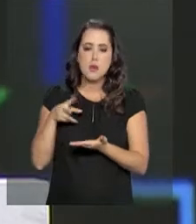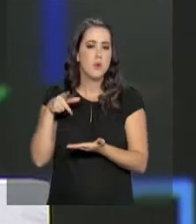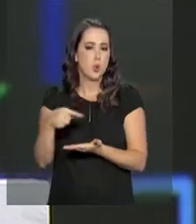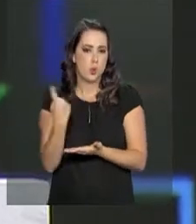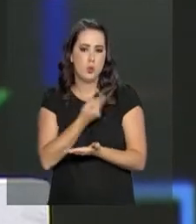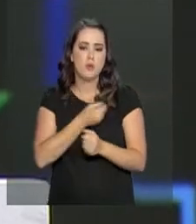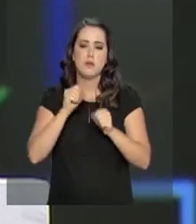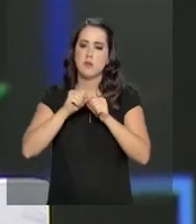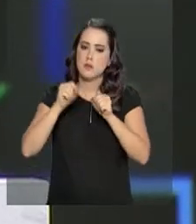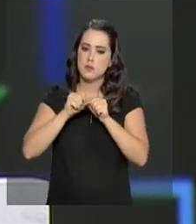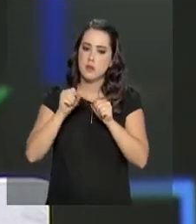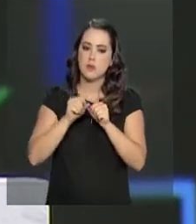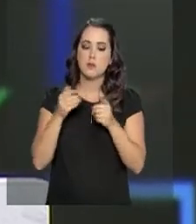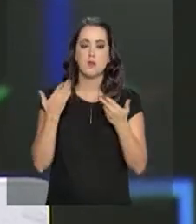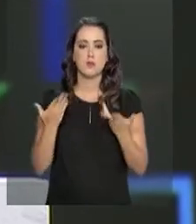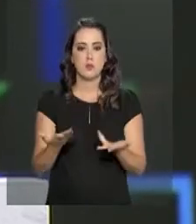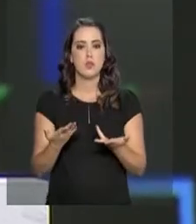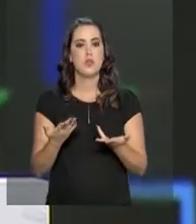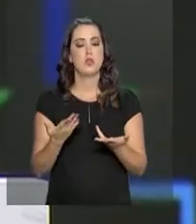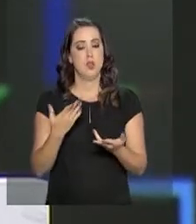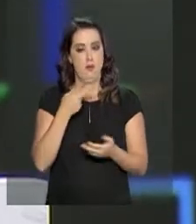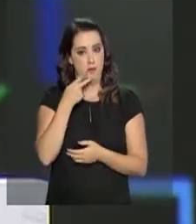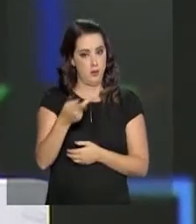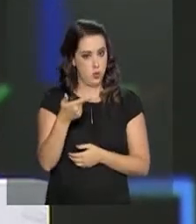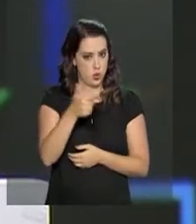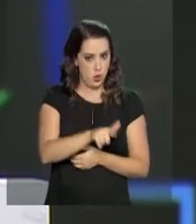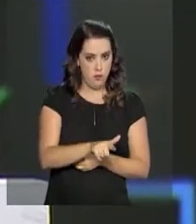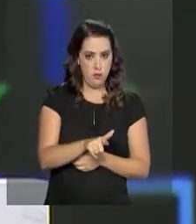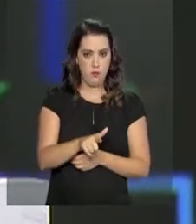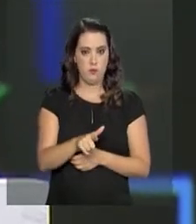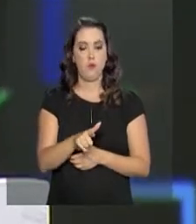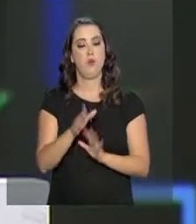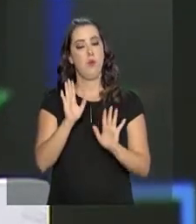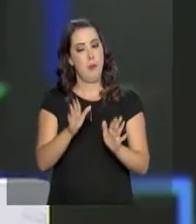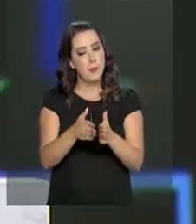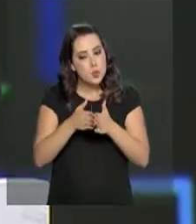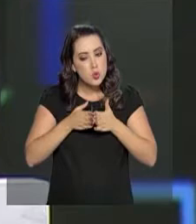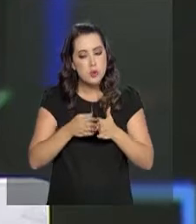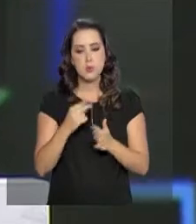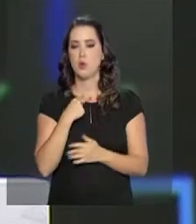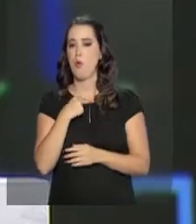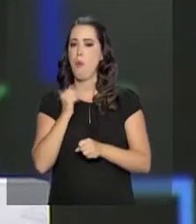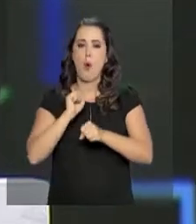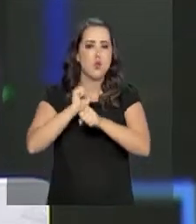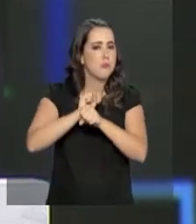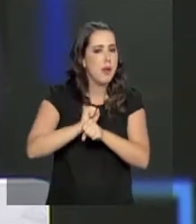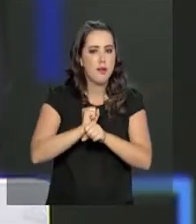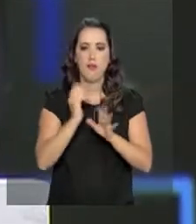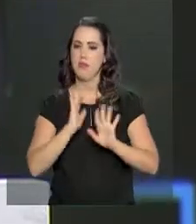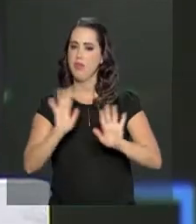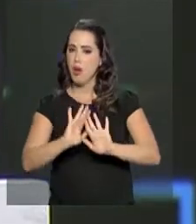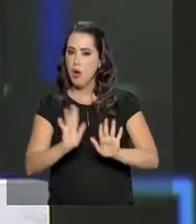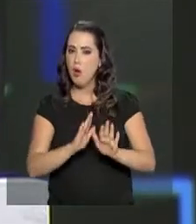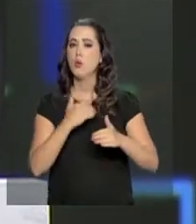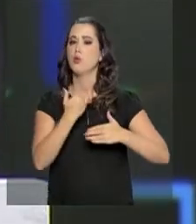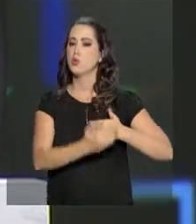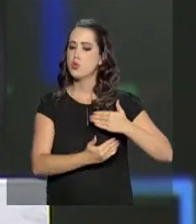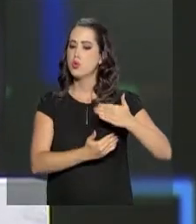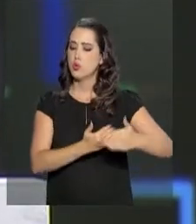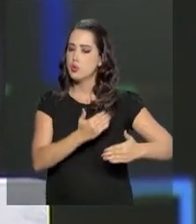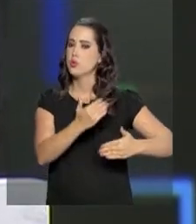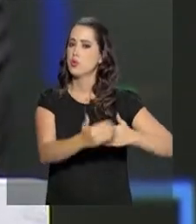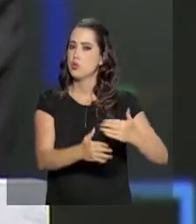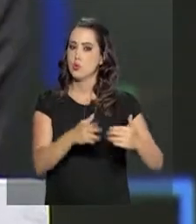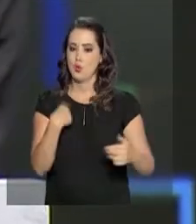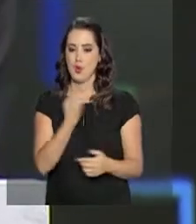realizamos e vamos insistir que não haja descontinuidade mas ao contrário que haja continuidade